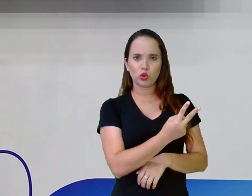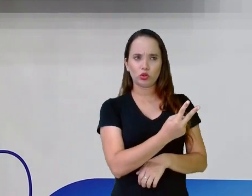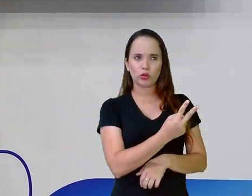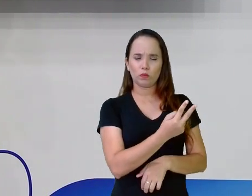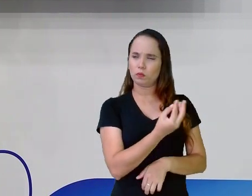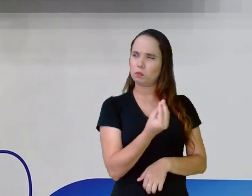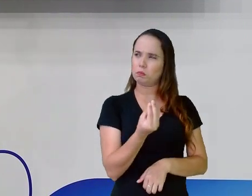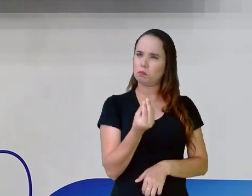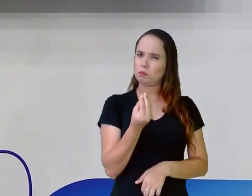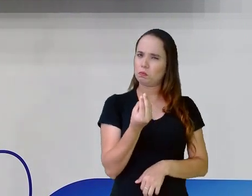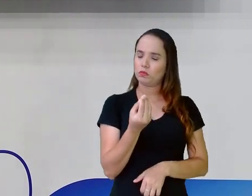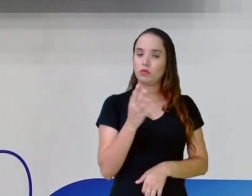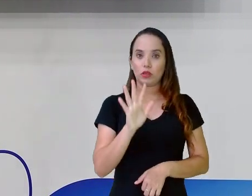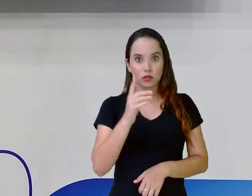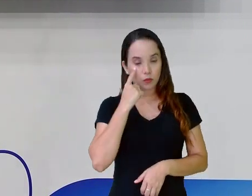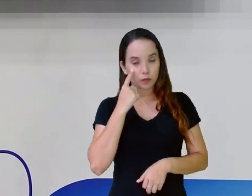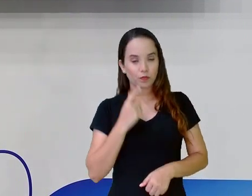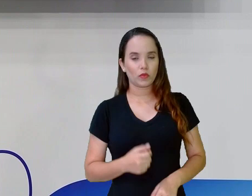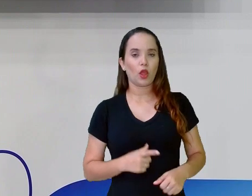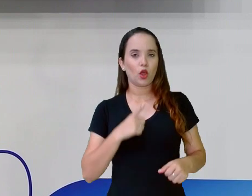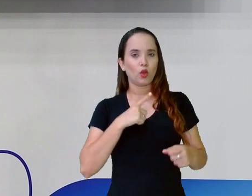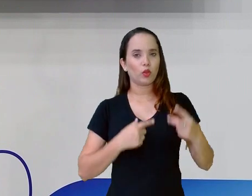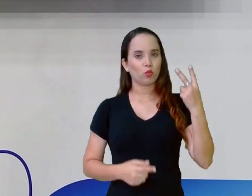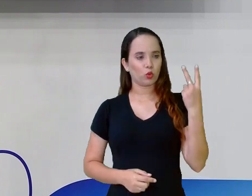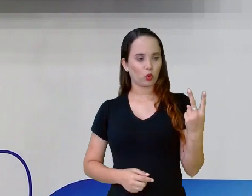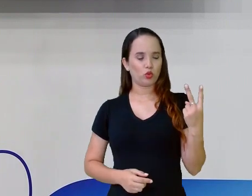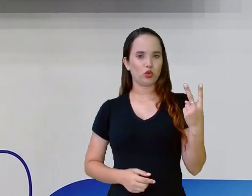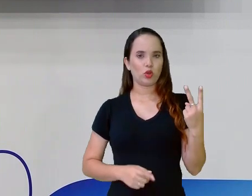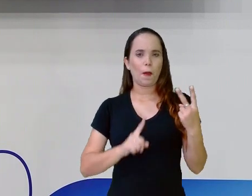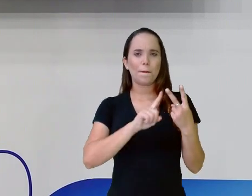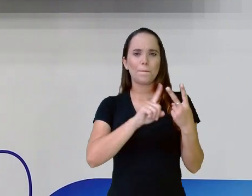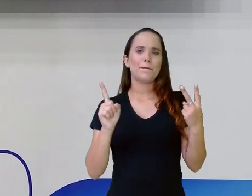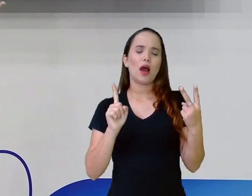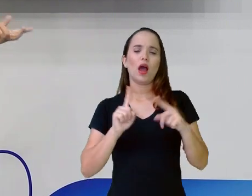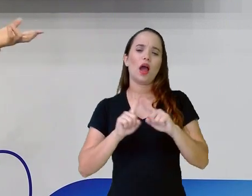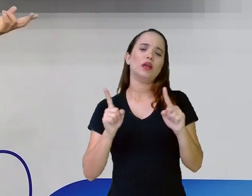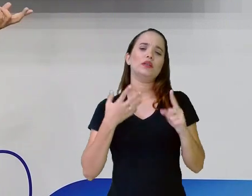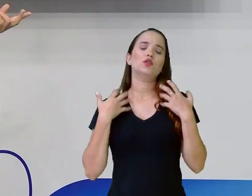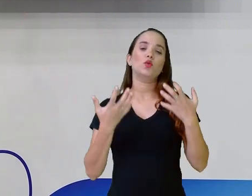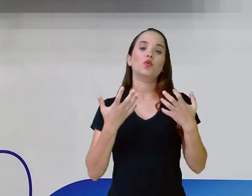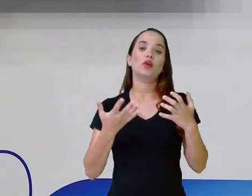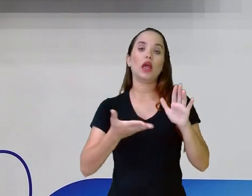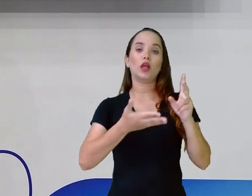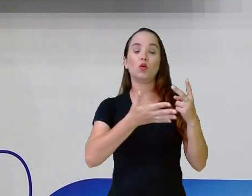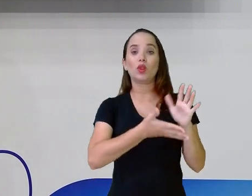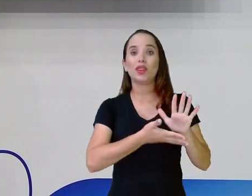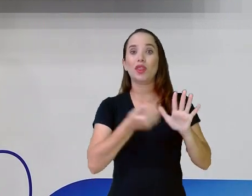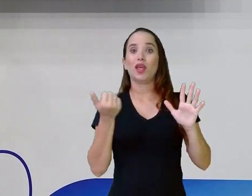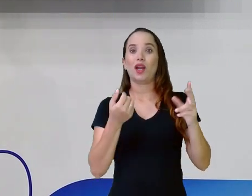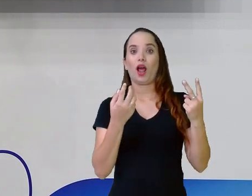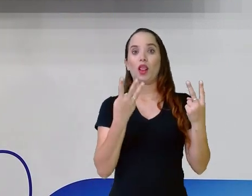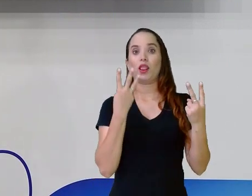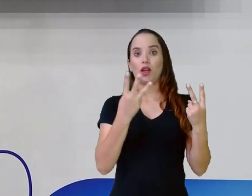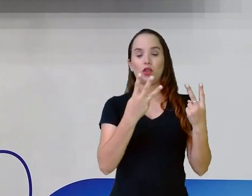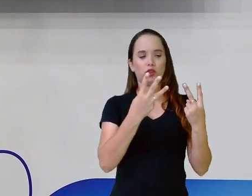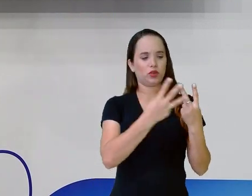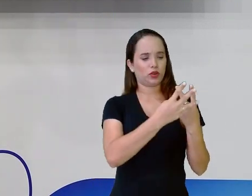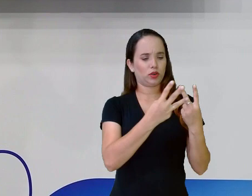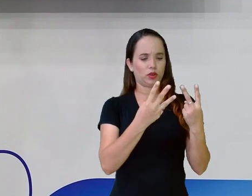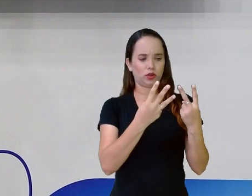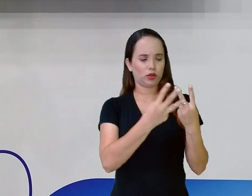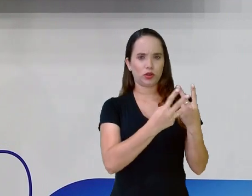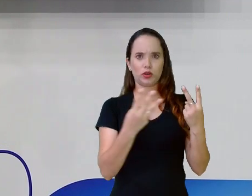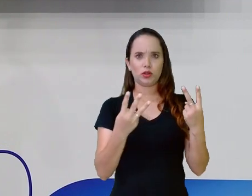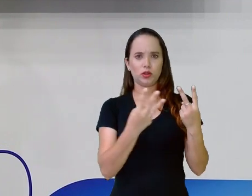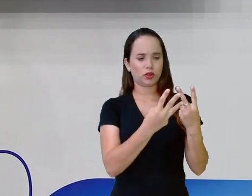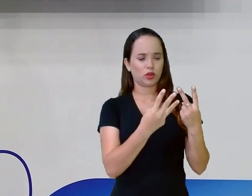assim? Eu tenho 2 lápis, vou tirar 3. Mas eu só tenho 2. Pois é, eu só posso tirar essa quantia